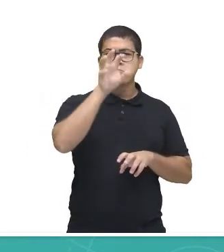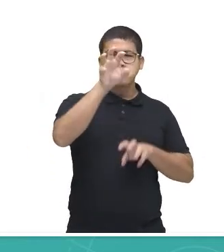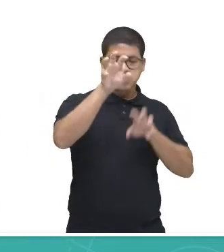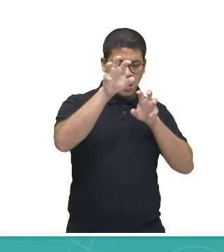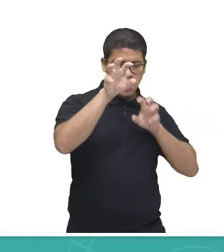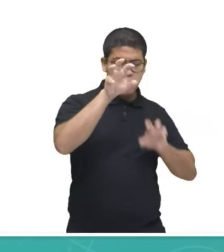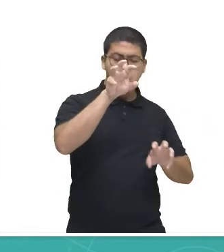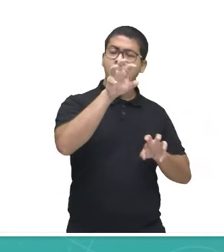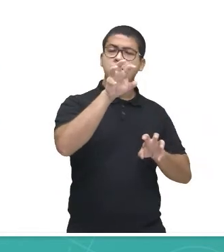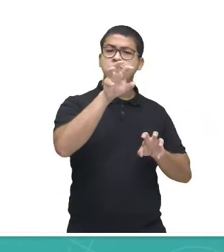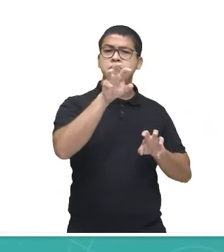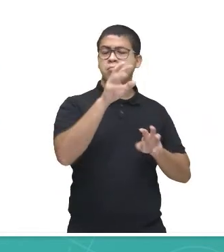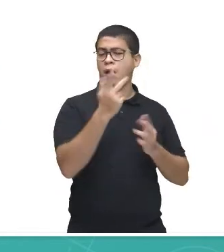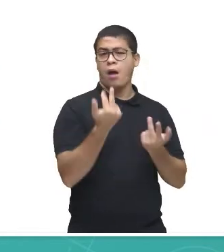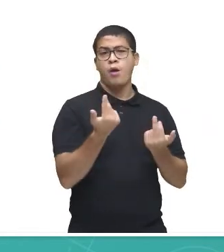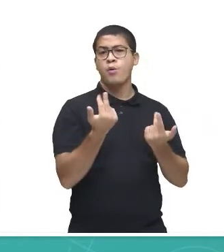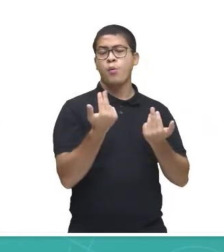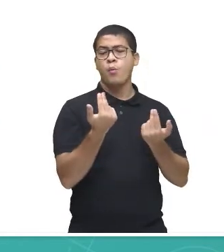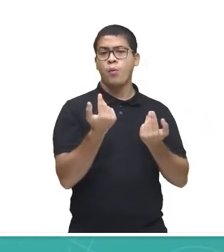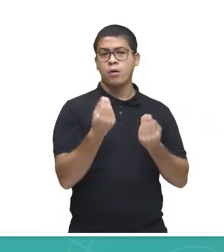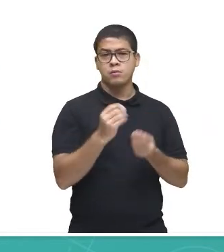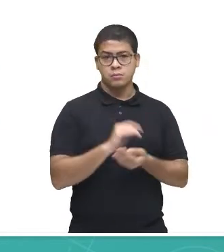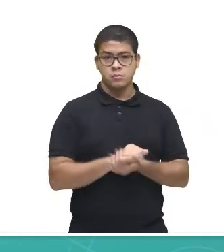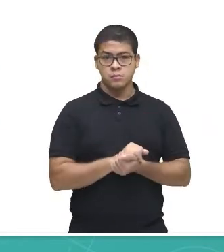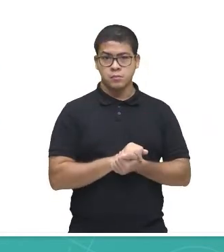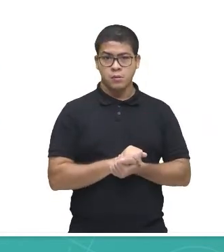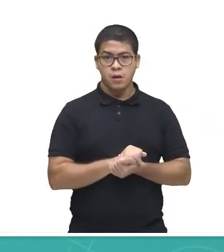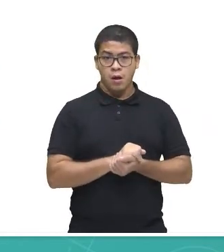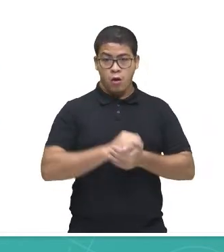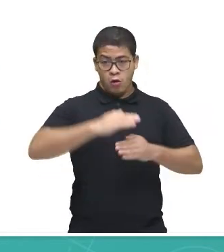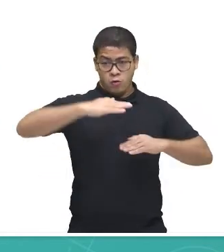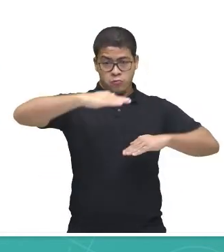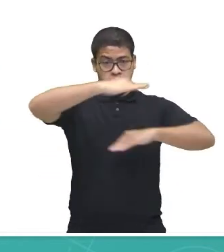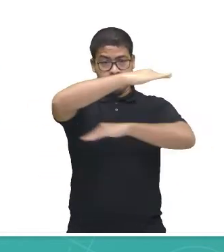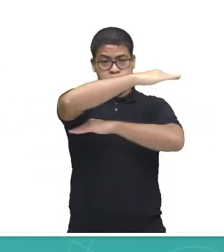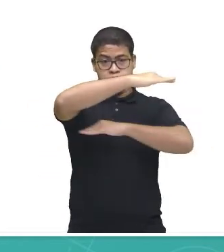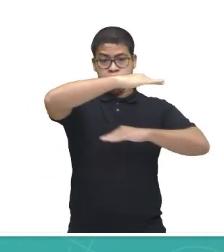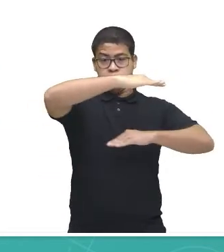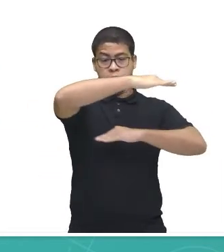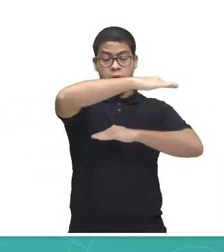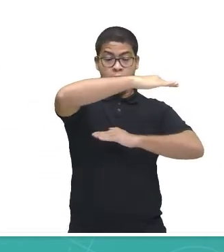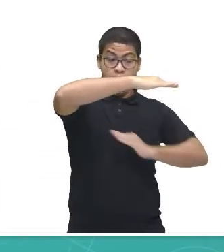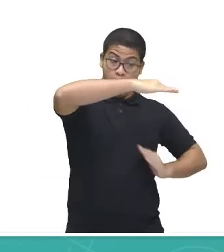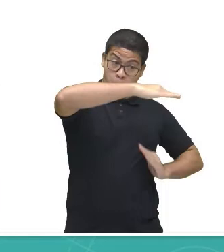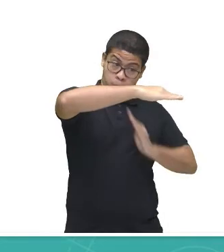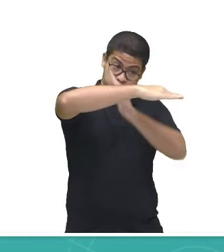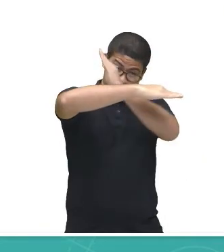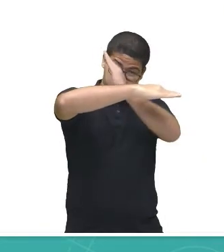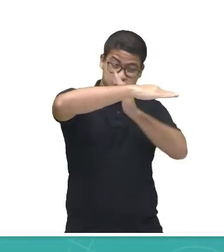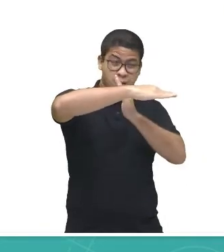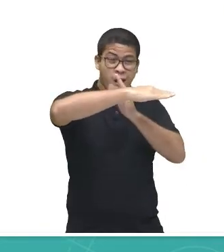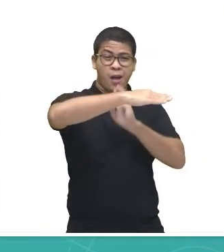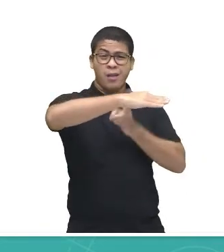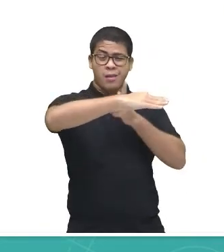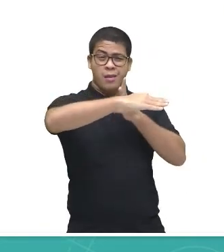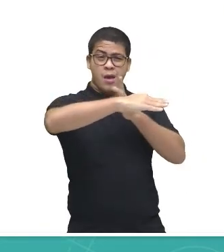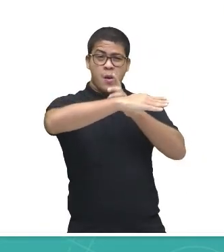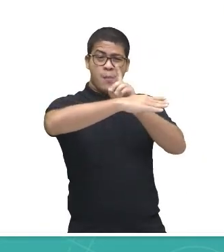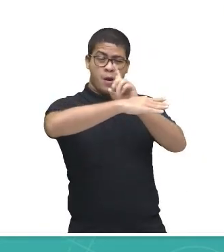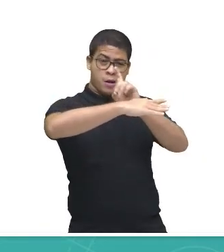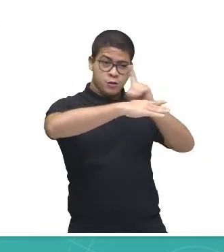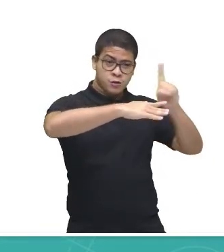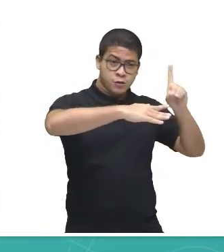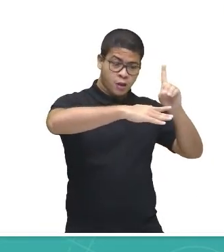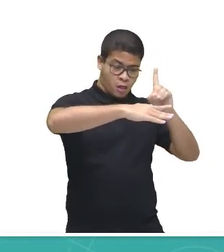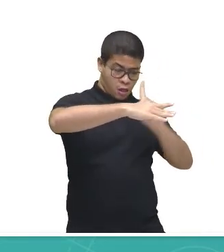posição em relação às retas paralelas e a transversal. Se eles são correspondentes, é